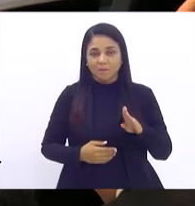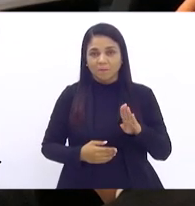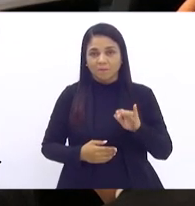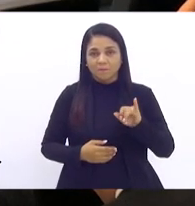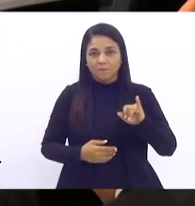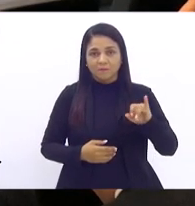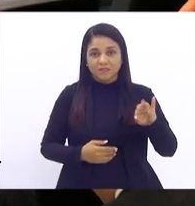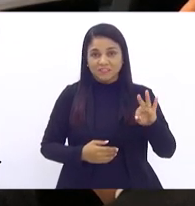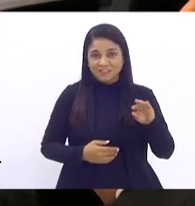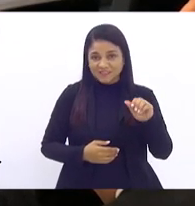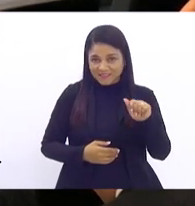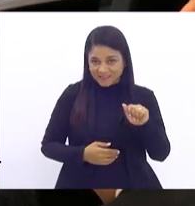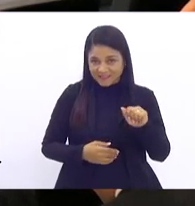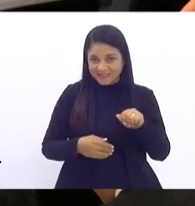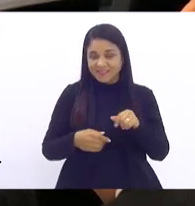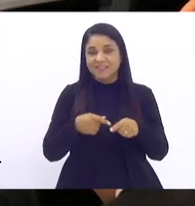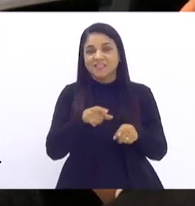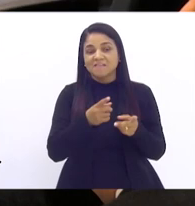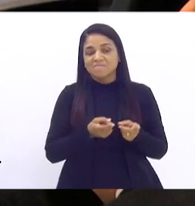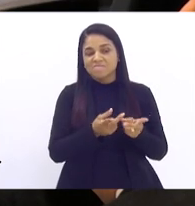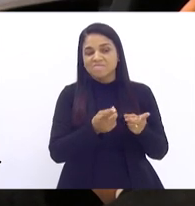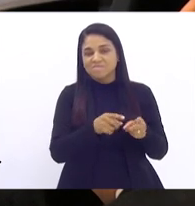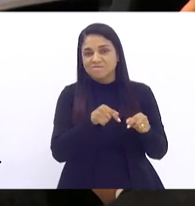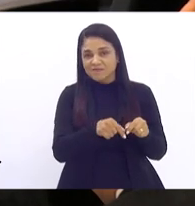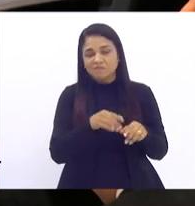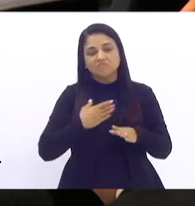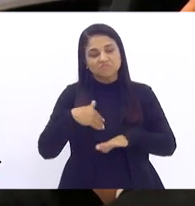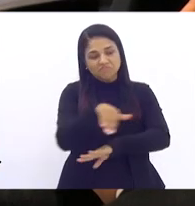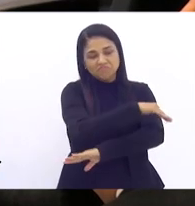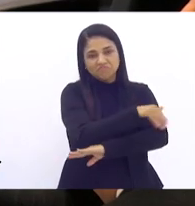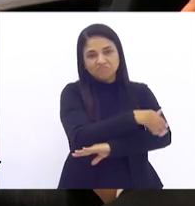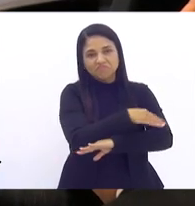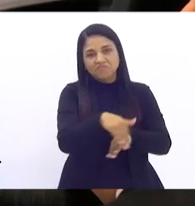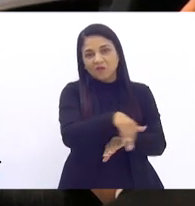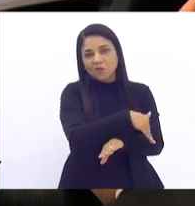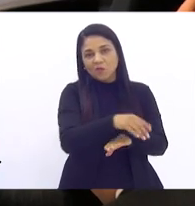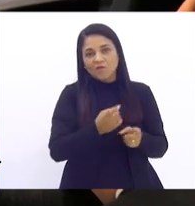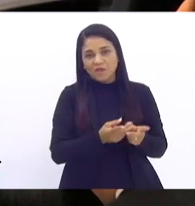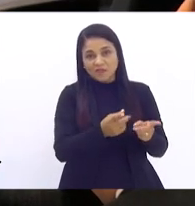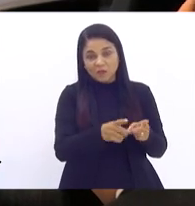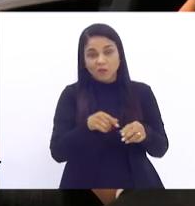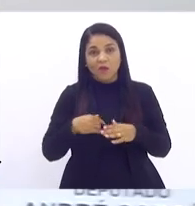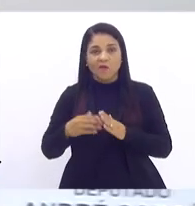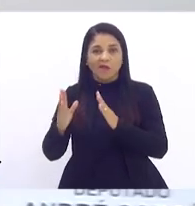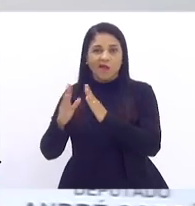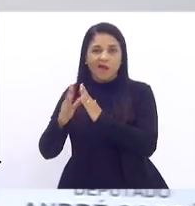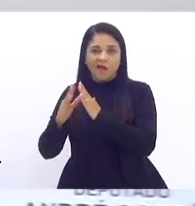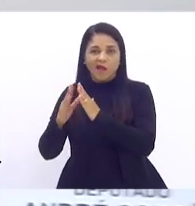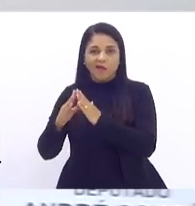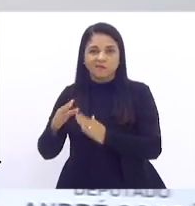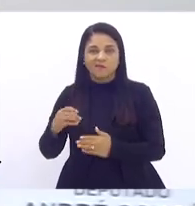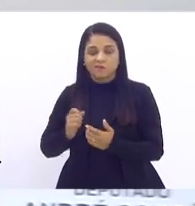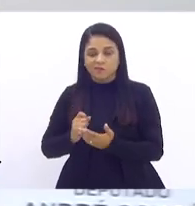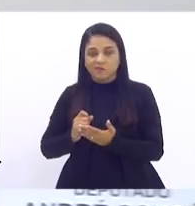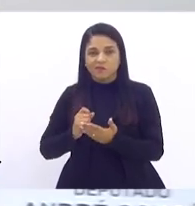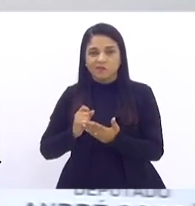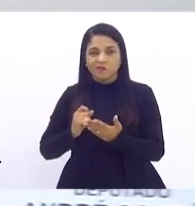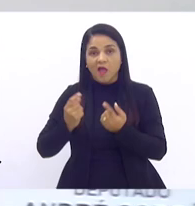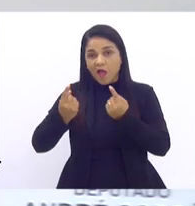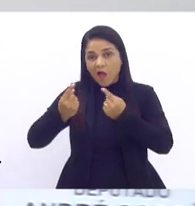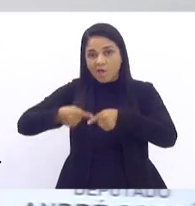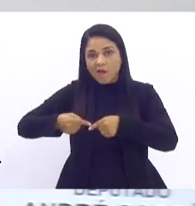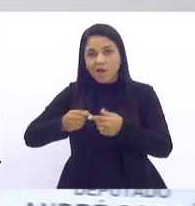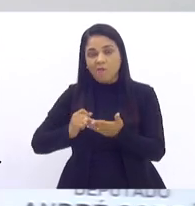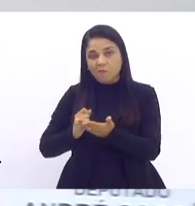porque o cambista eu sei onde é que ele tá todo fim de semana né e a casa de aposta ninguém sabe nem o endereço não sabe nem onde é que fica né